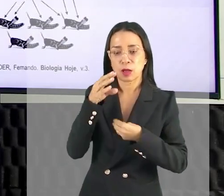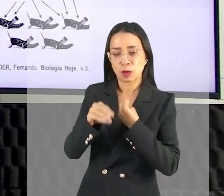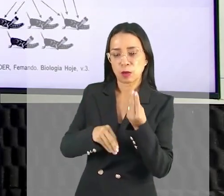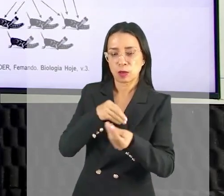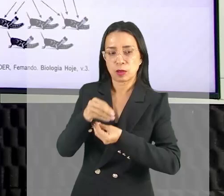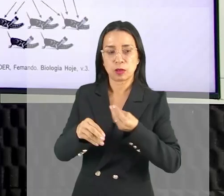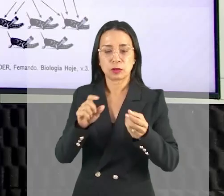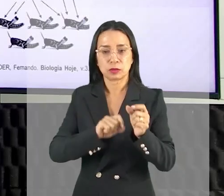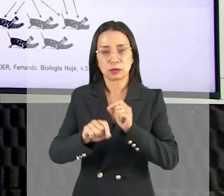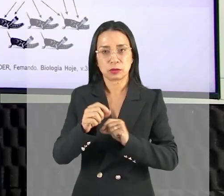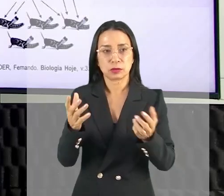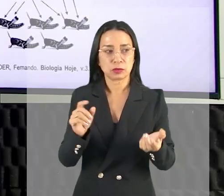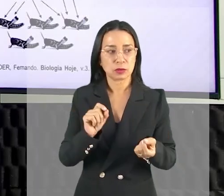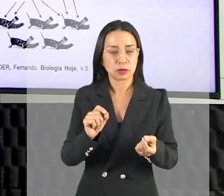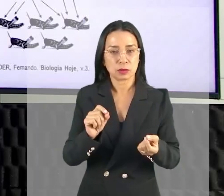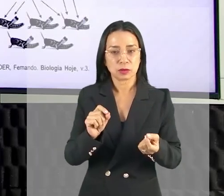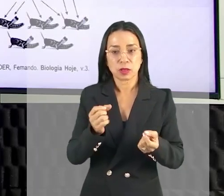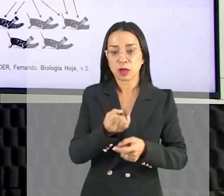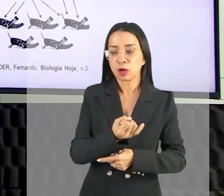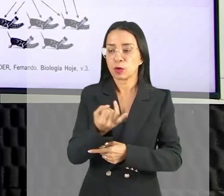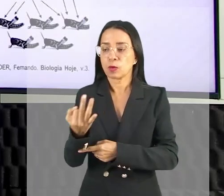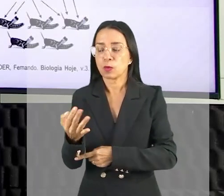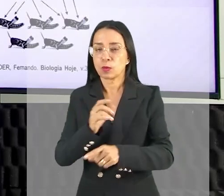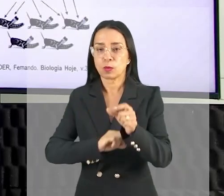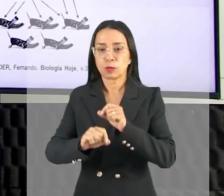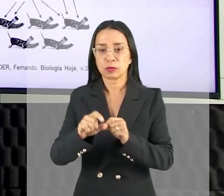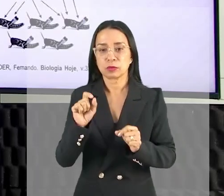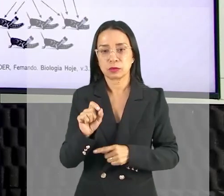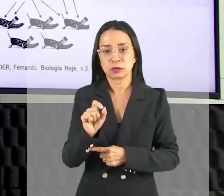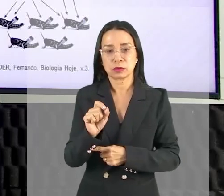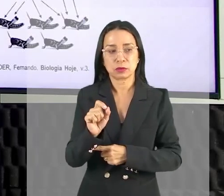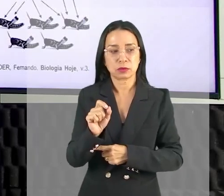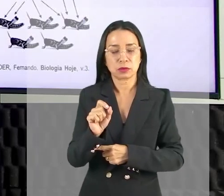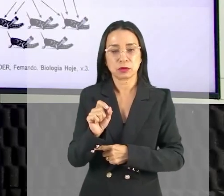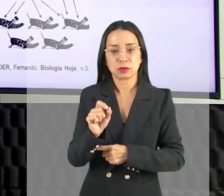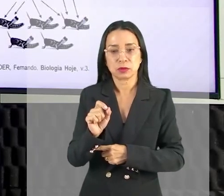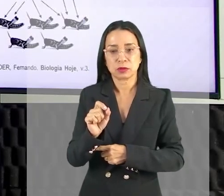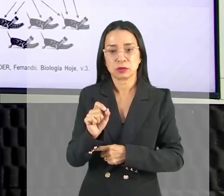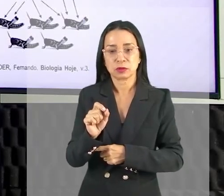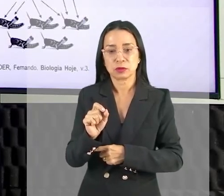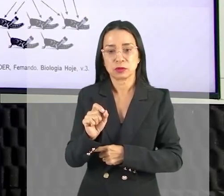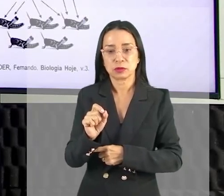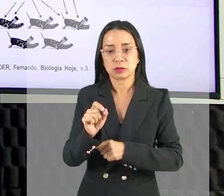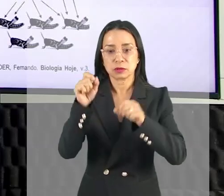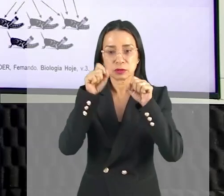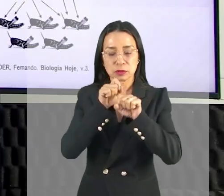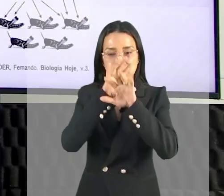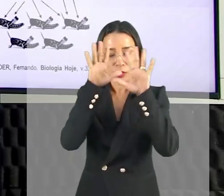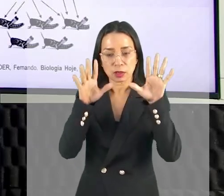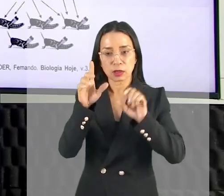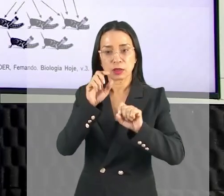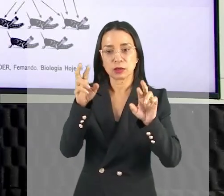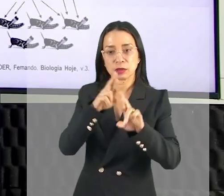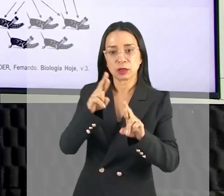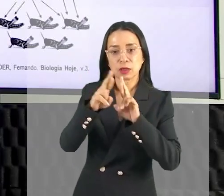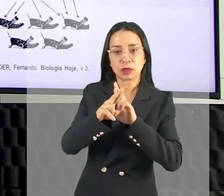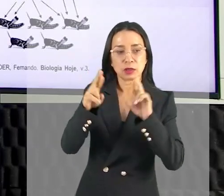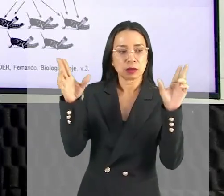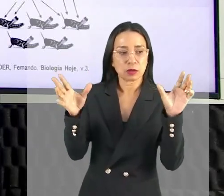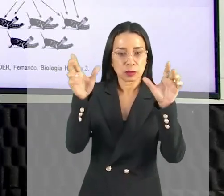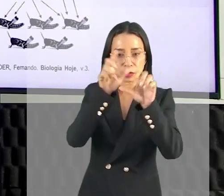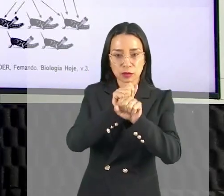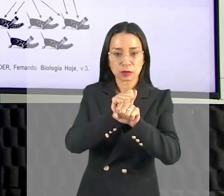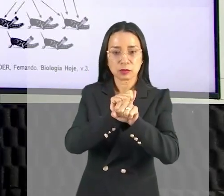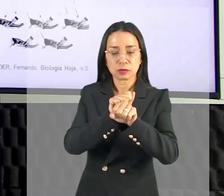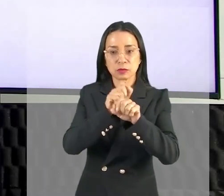mexendo na quantidade aqui de claros em relação a escuros, né, e vice-versa, tá? E